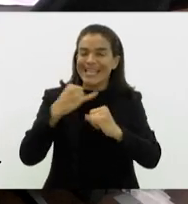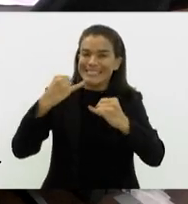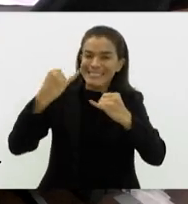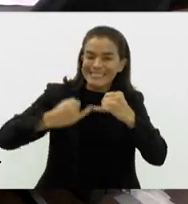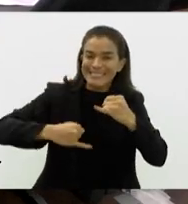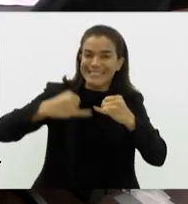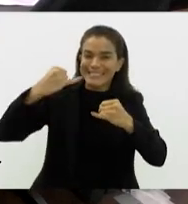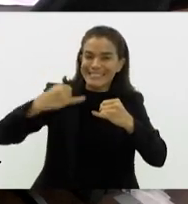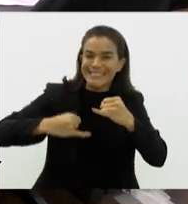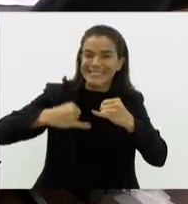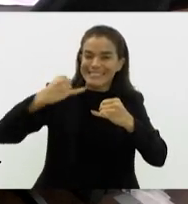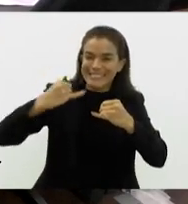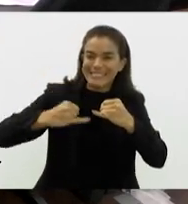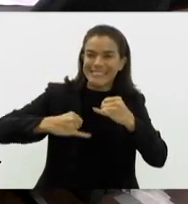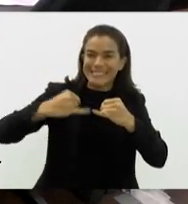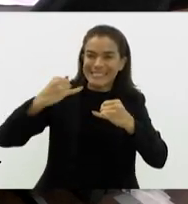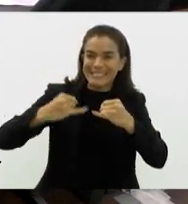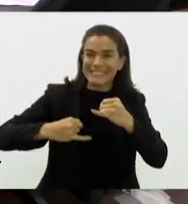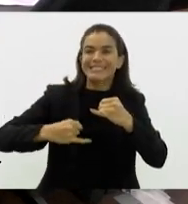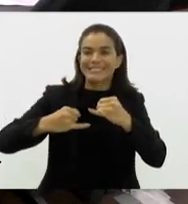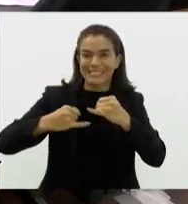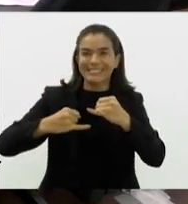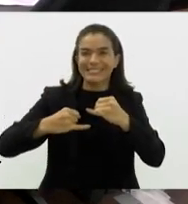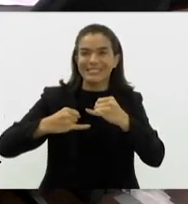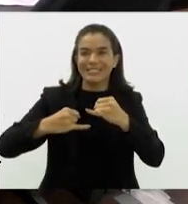deixava. Bem no final, voltar, sim.